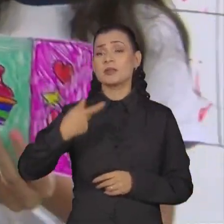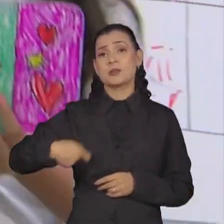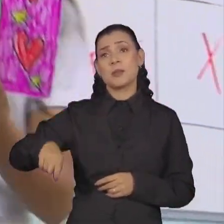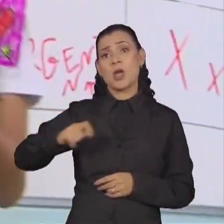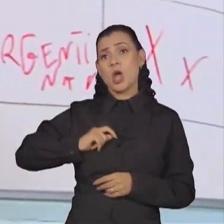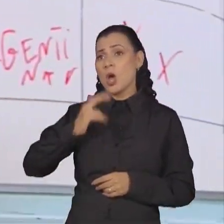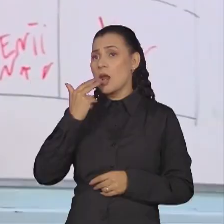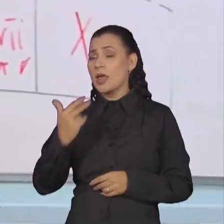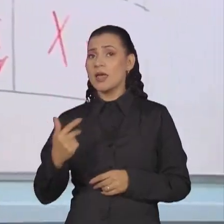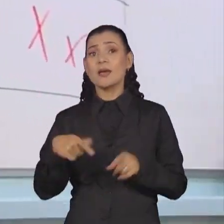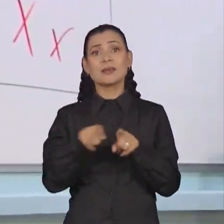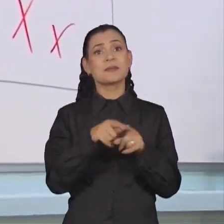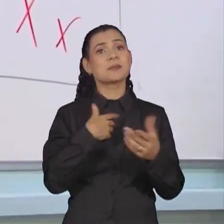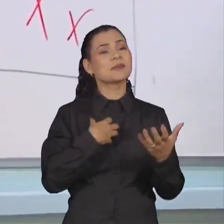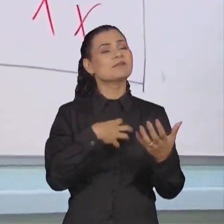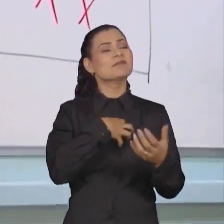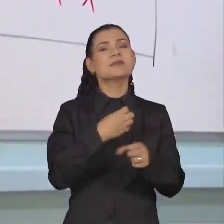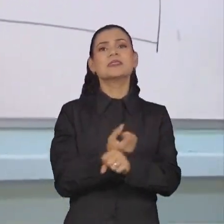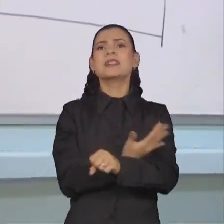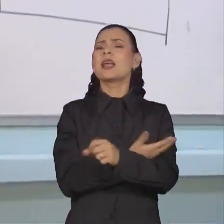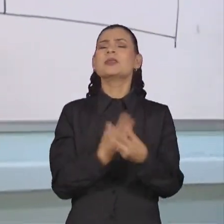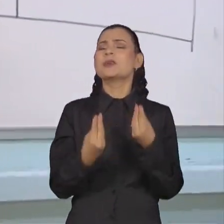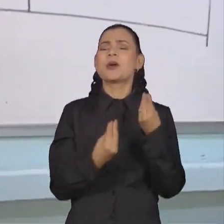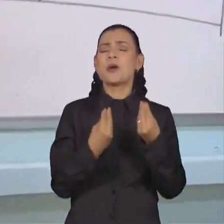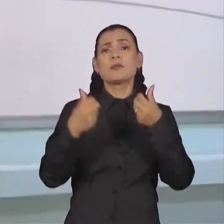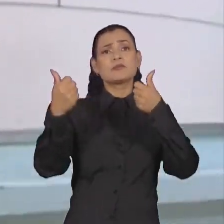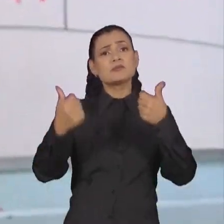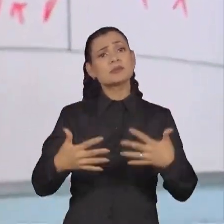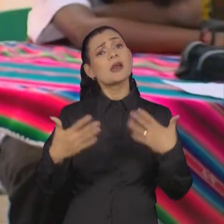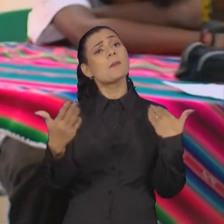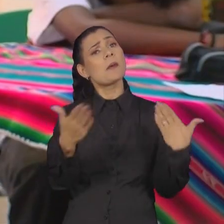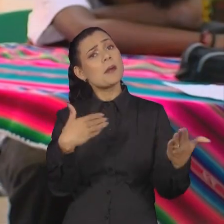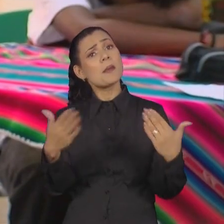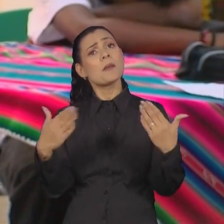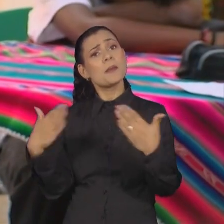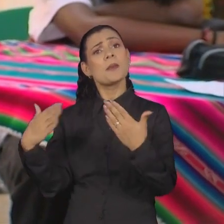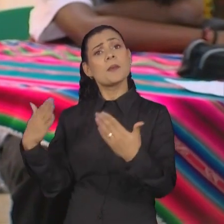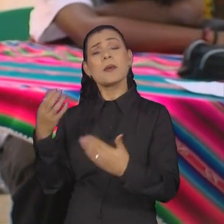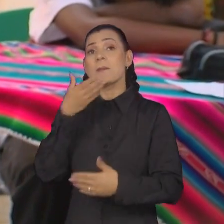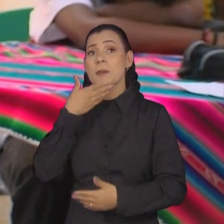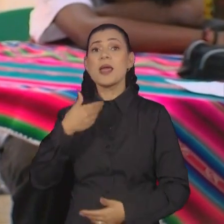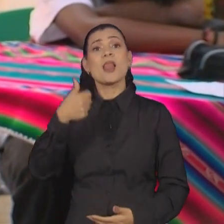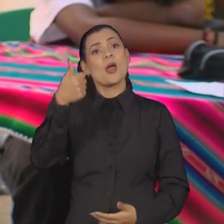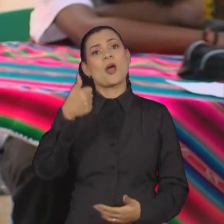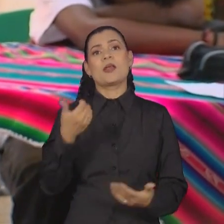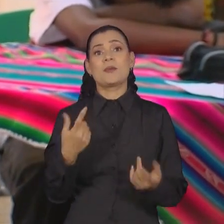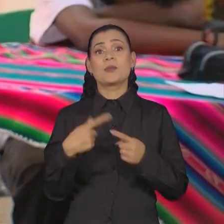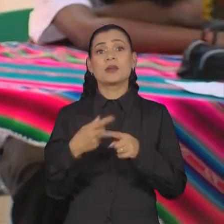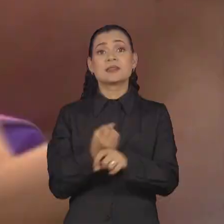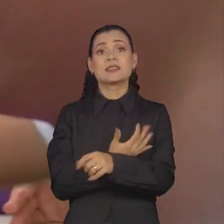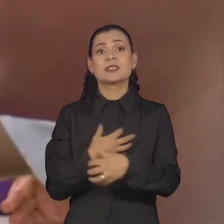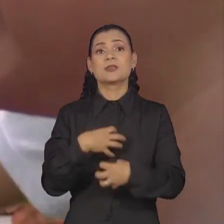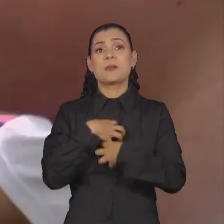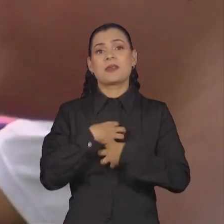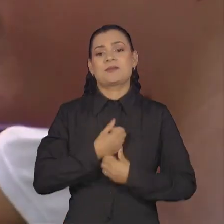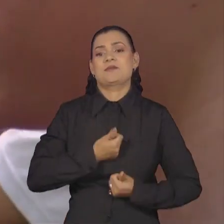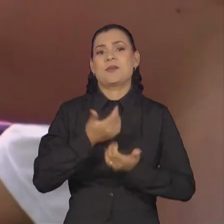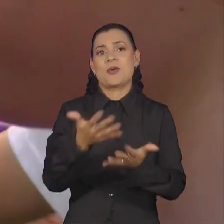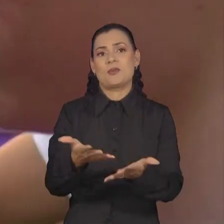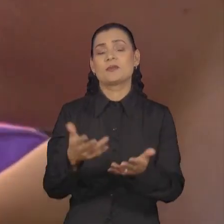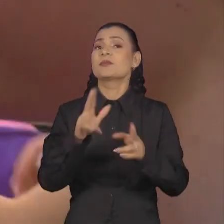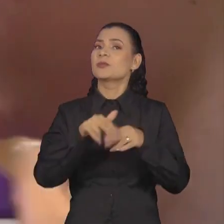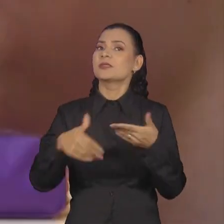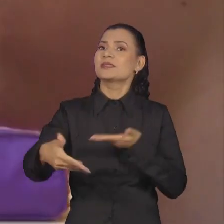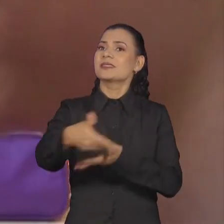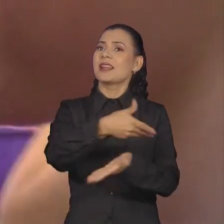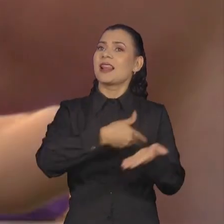ele procura o que você sente aí. E a gente conversa muito, então acho que melhora, porque a gente fala os sentimentos dele. Além de muita troca